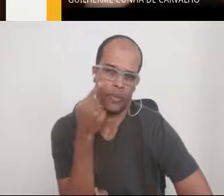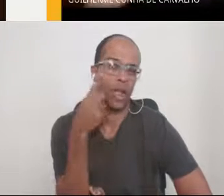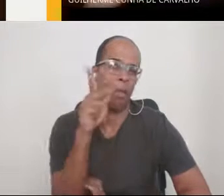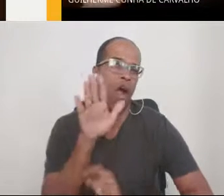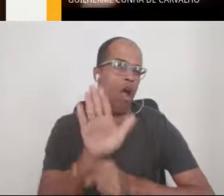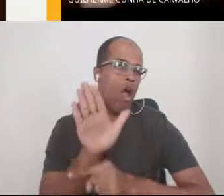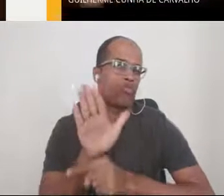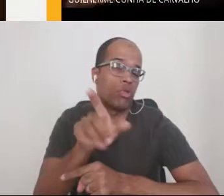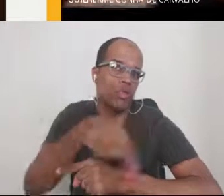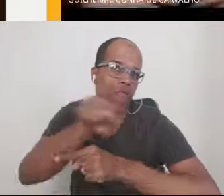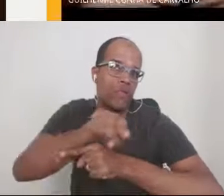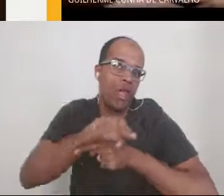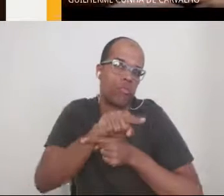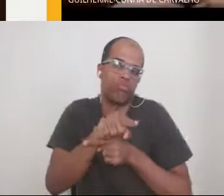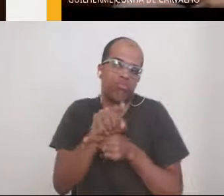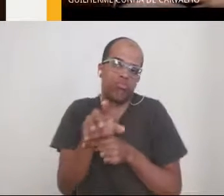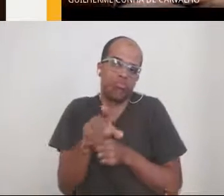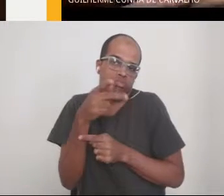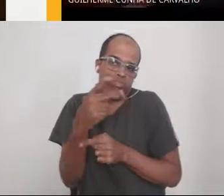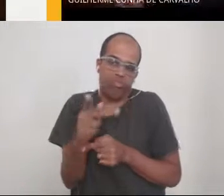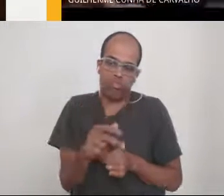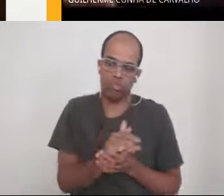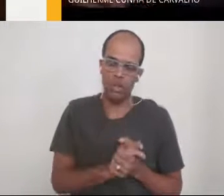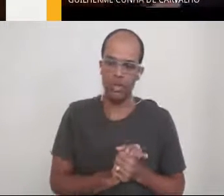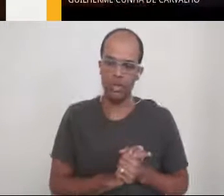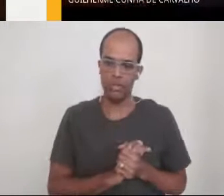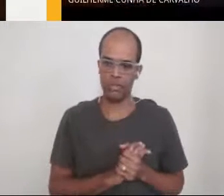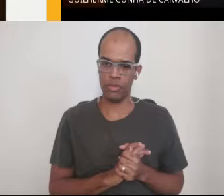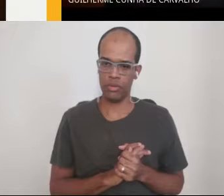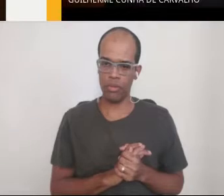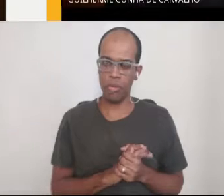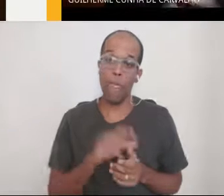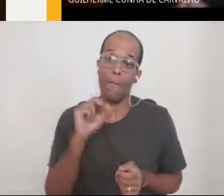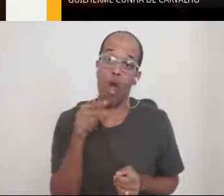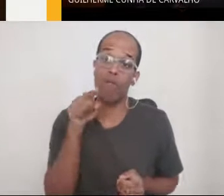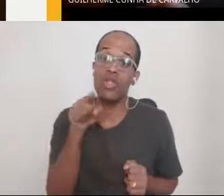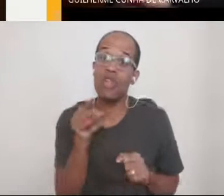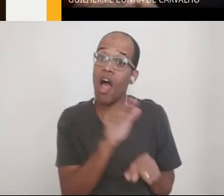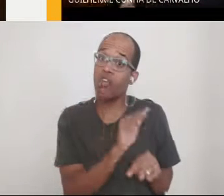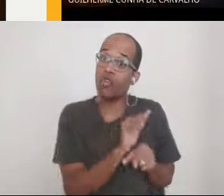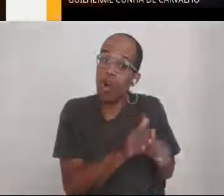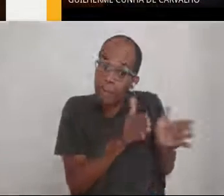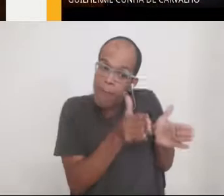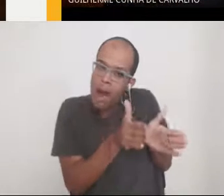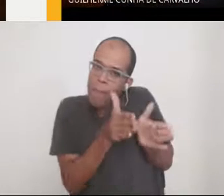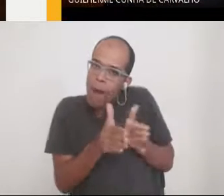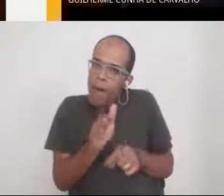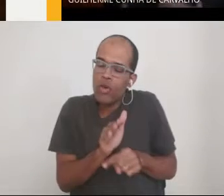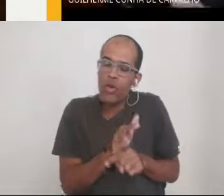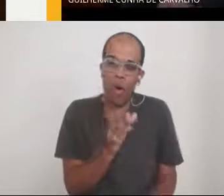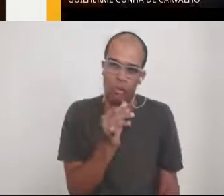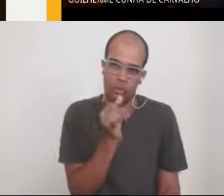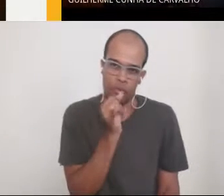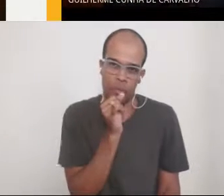seu, né, ou para você mesmo, se você já for um pouquinho mais velho e tal, ou você está organizando o dia do seu filho,